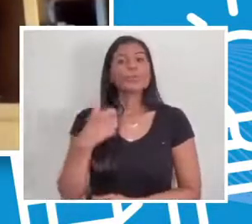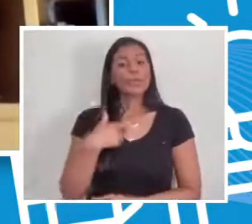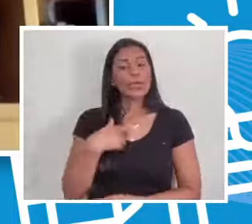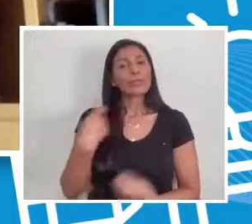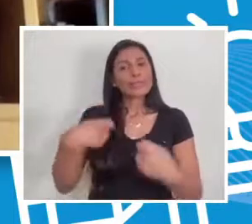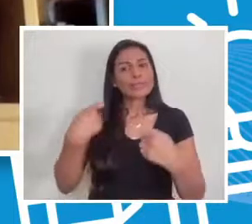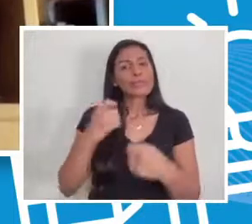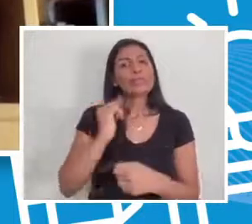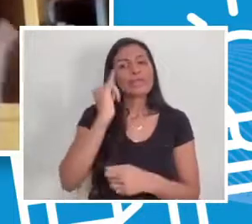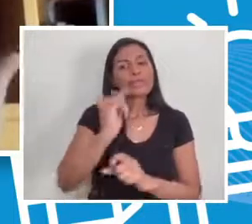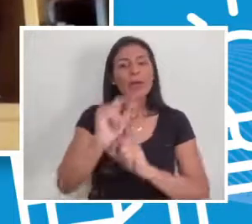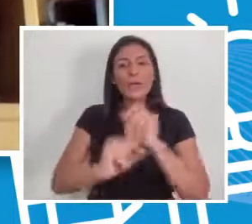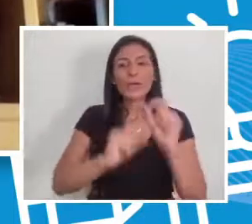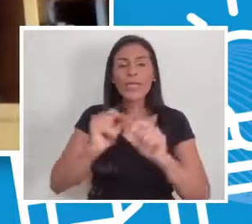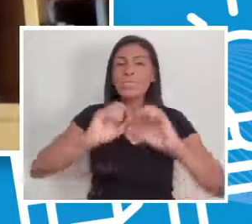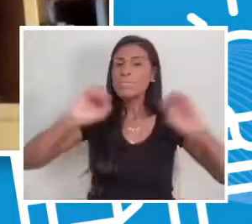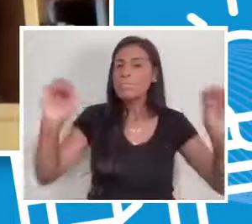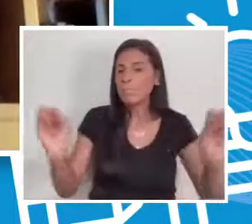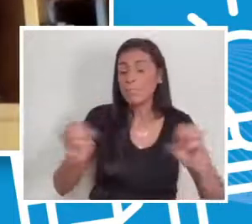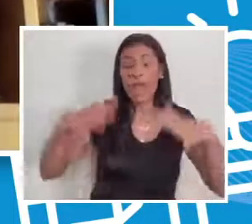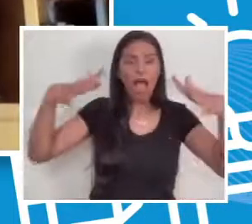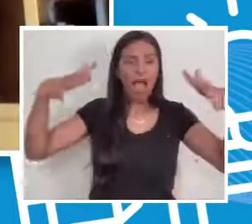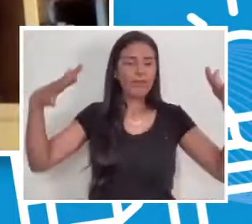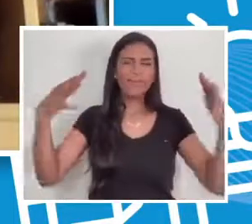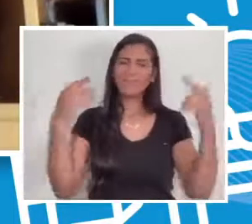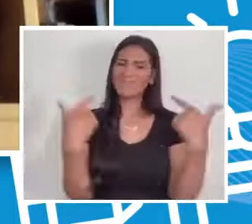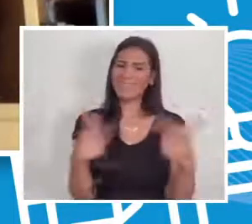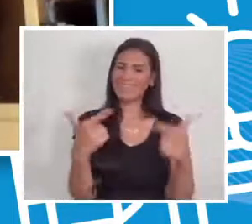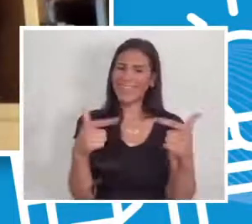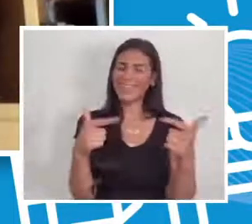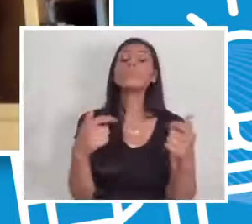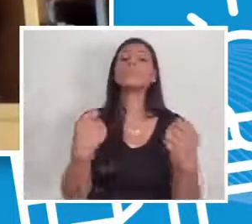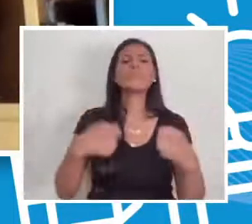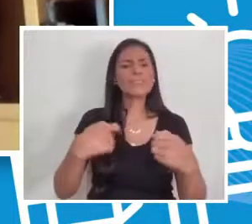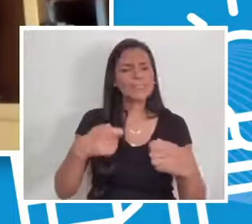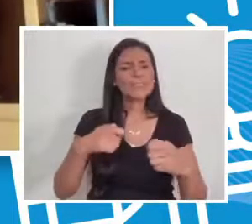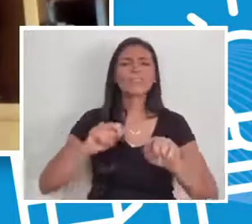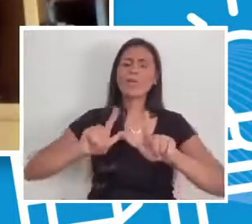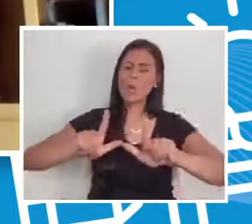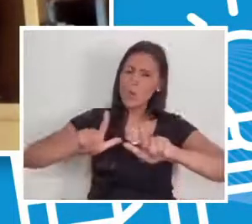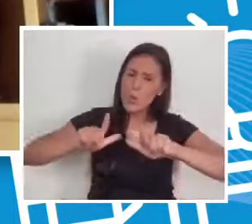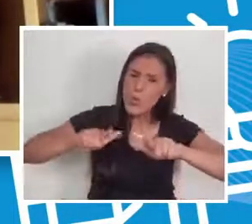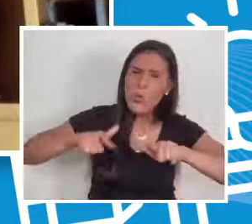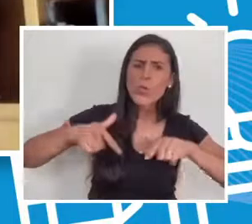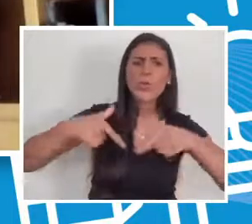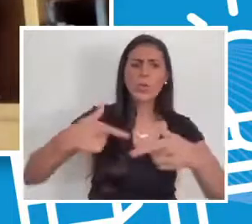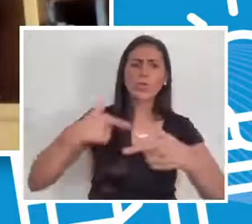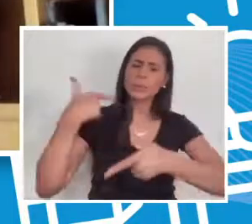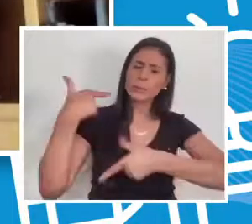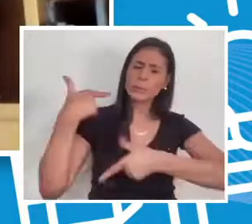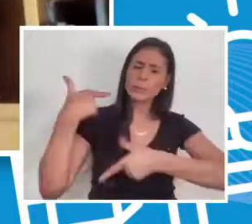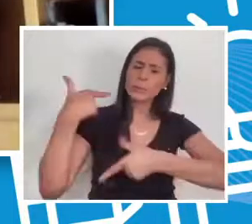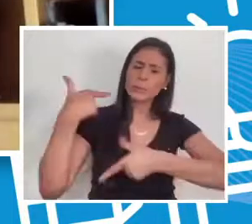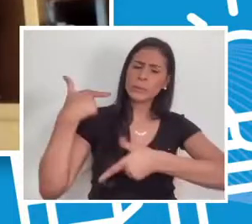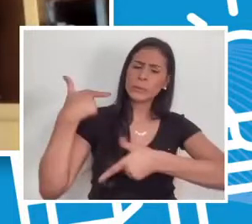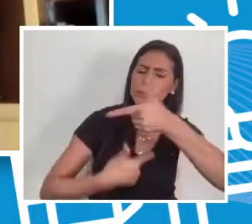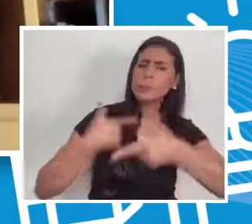Mas tem uma coisa, e aí eu vou só fazer um gancho, que é muito relevante para eu saber de onde eu parto,